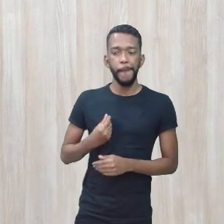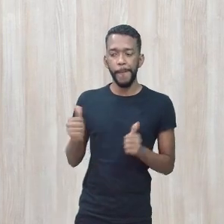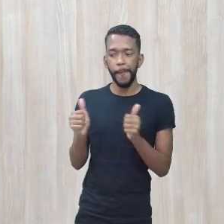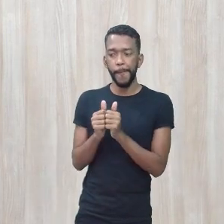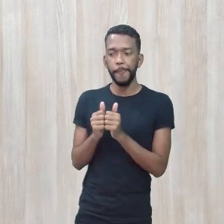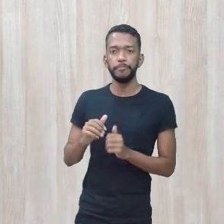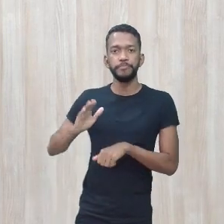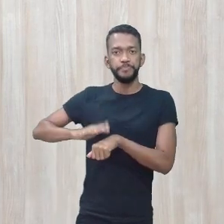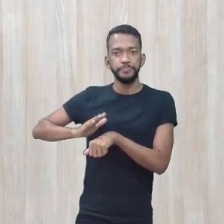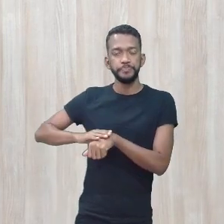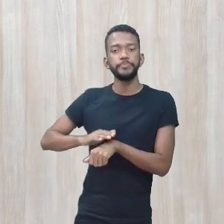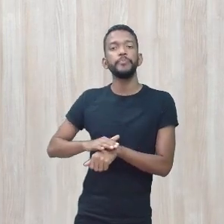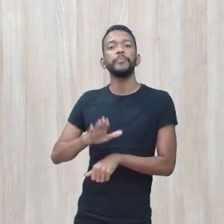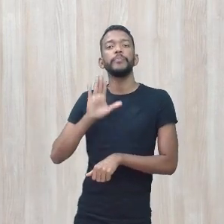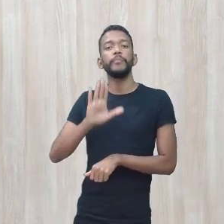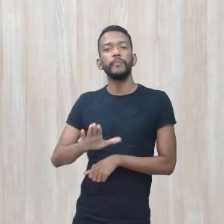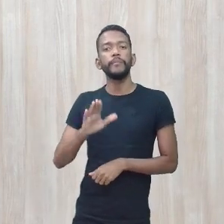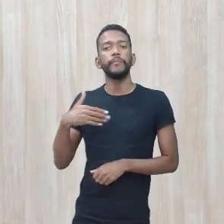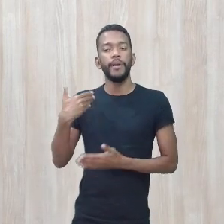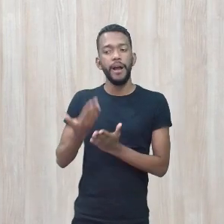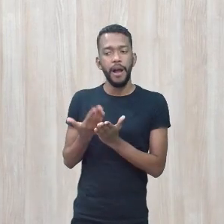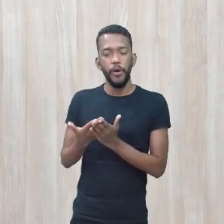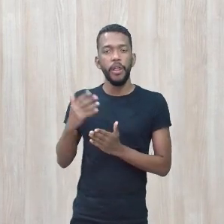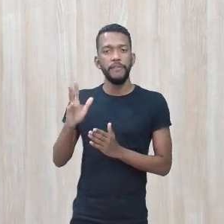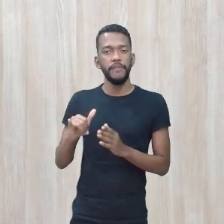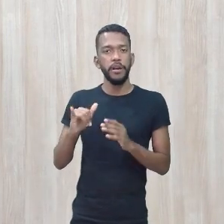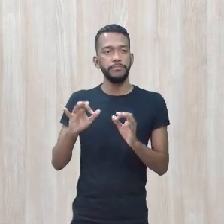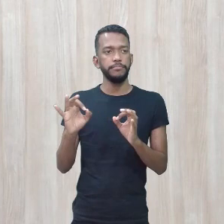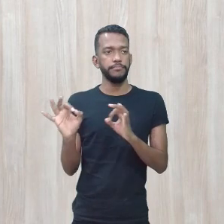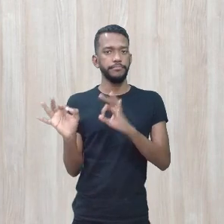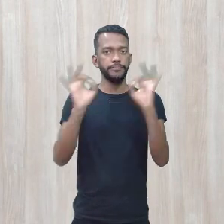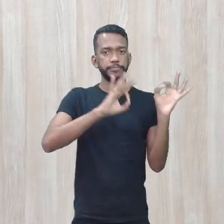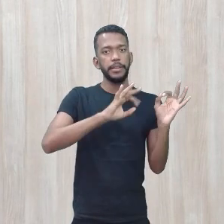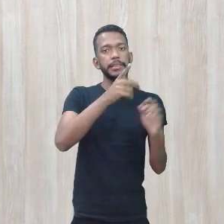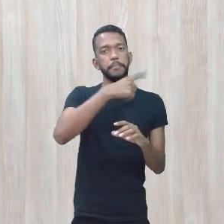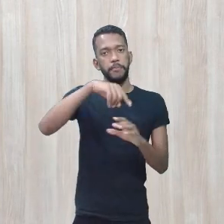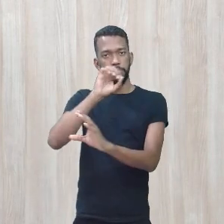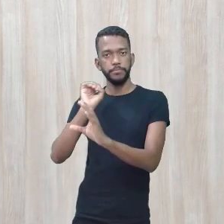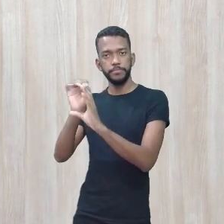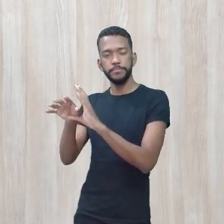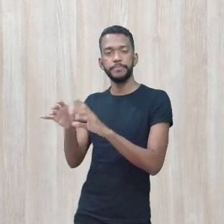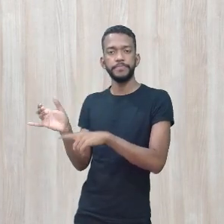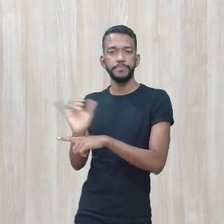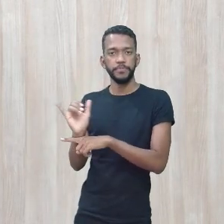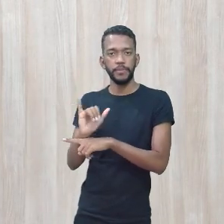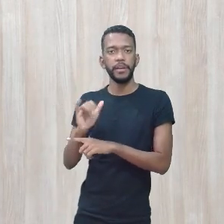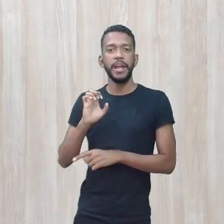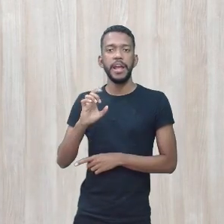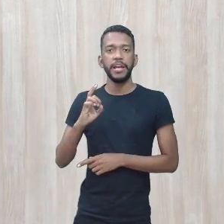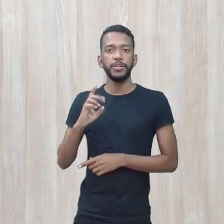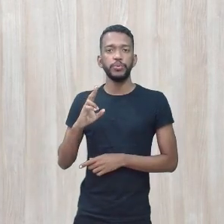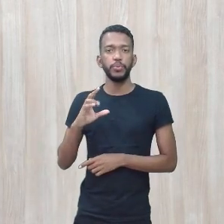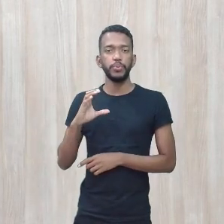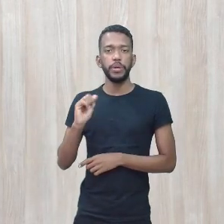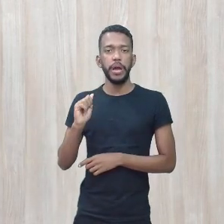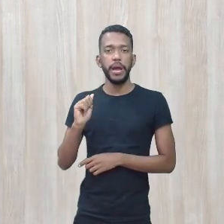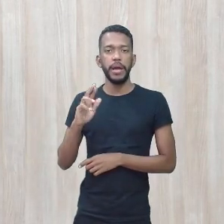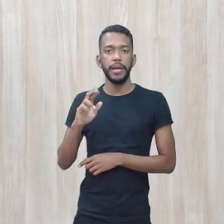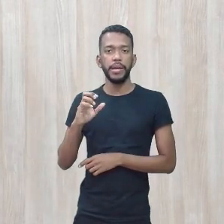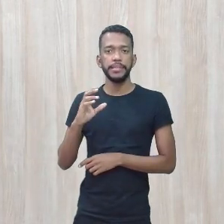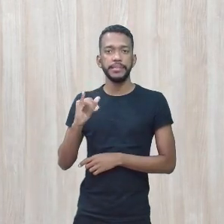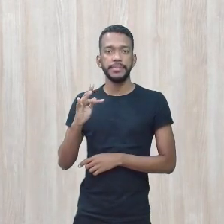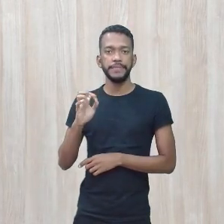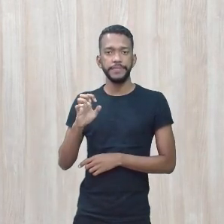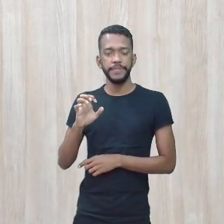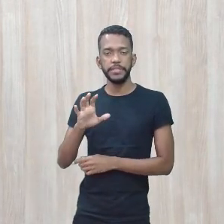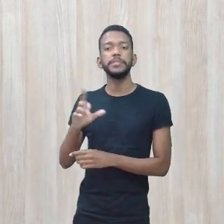gente, mas aí depois ela vai ficar no YouTube. Então corre lá no Educa Recife, referente ao 6º ano,